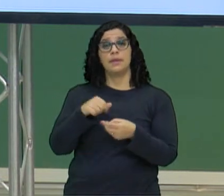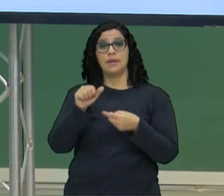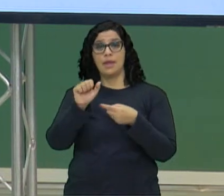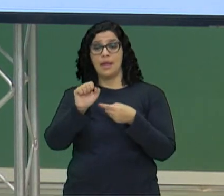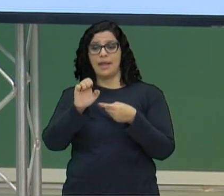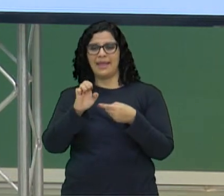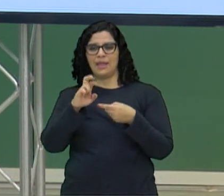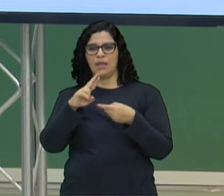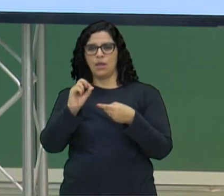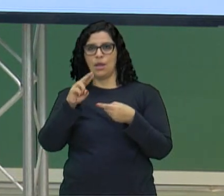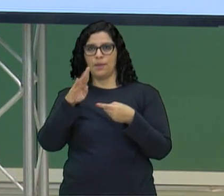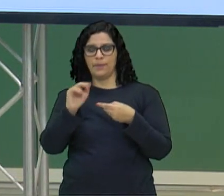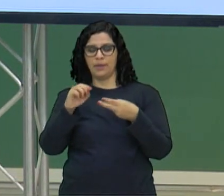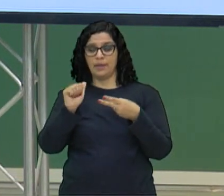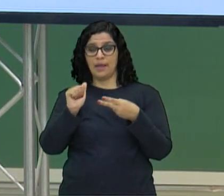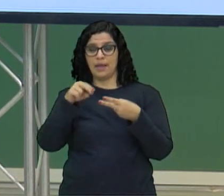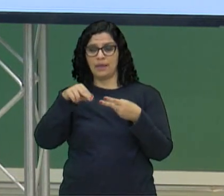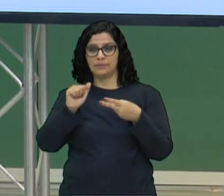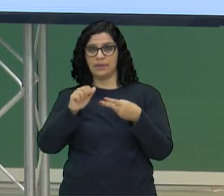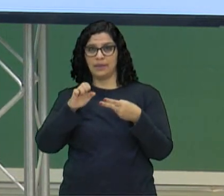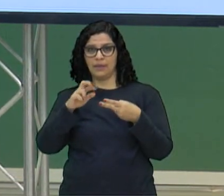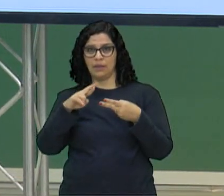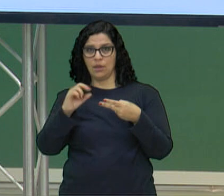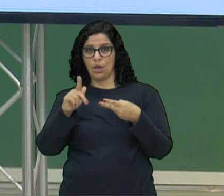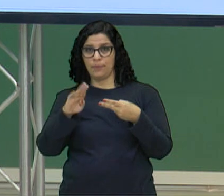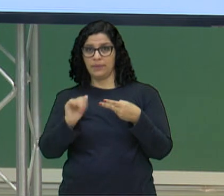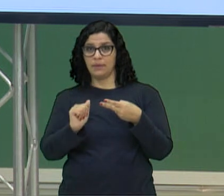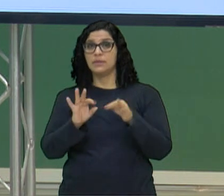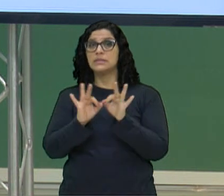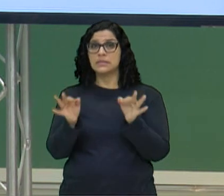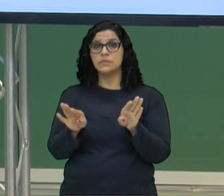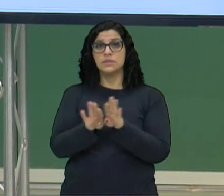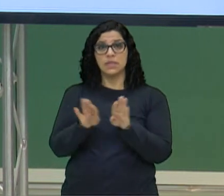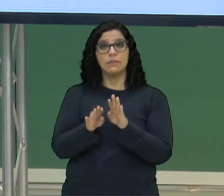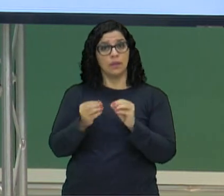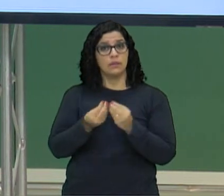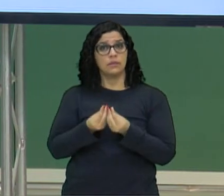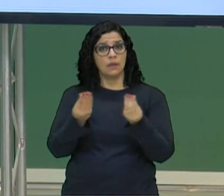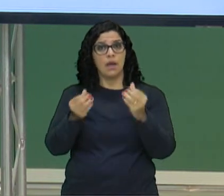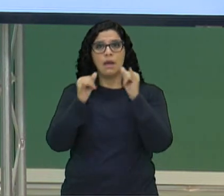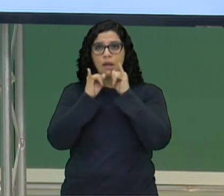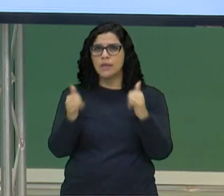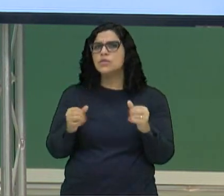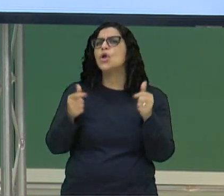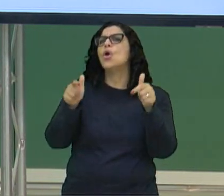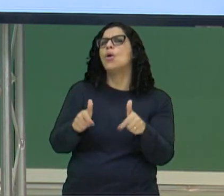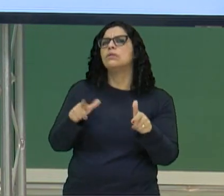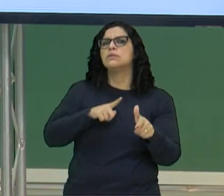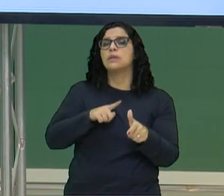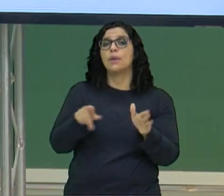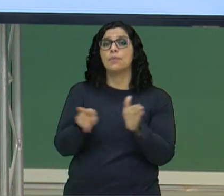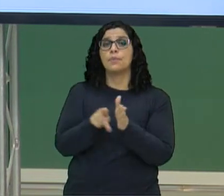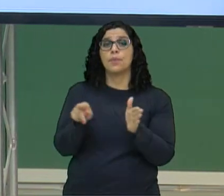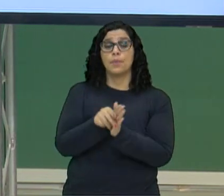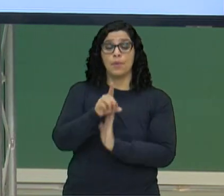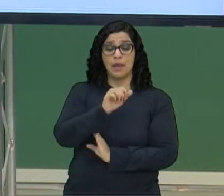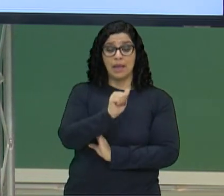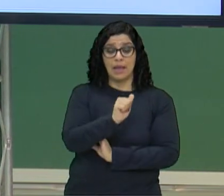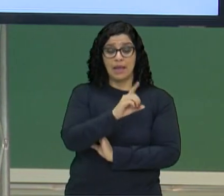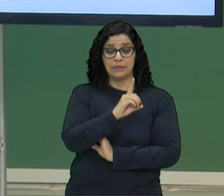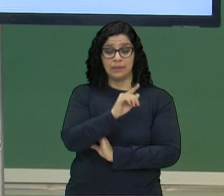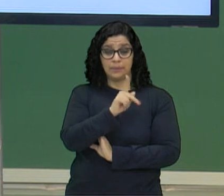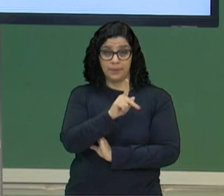são processos de quebra de moléculas em compostos mais simples e liberando energia. Para onde vai essa energia? Para o ADP